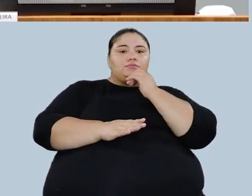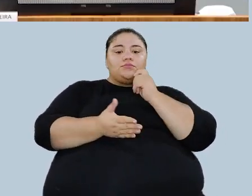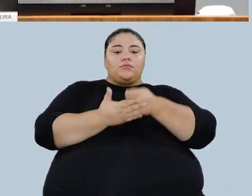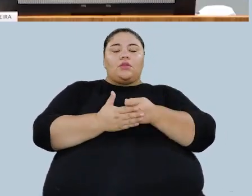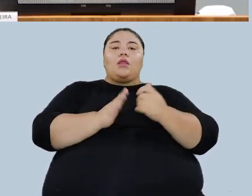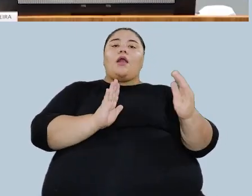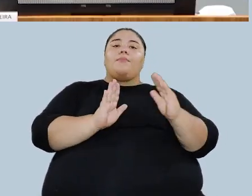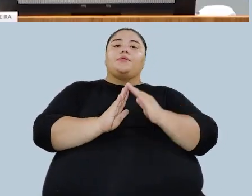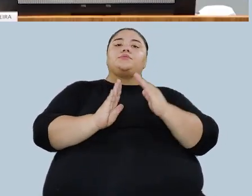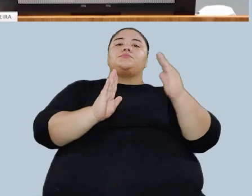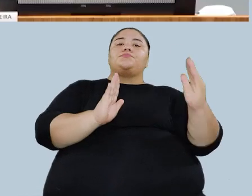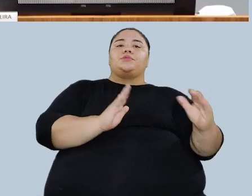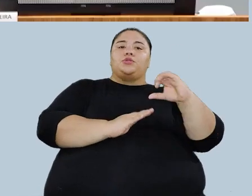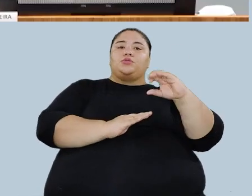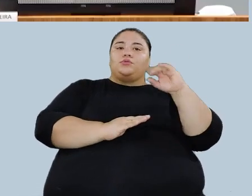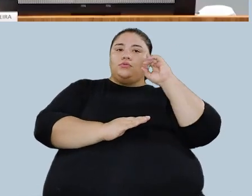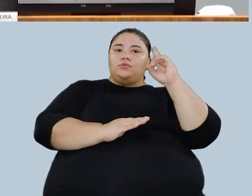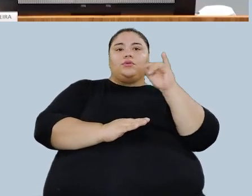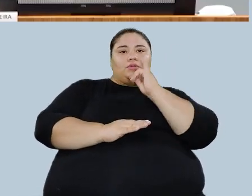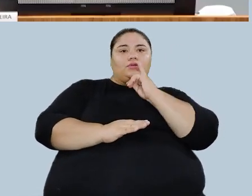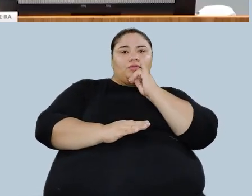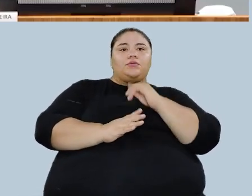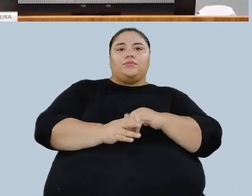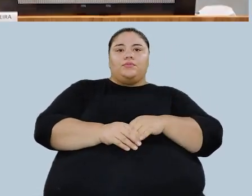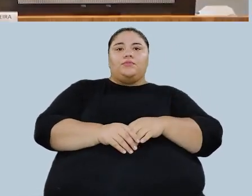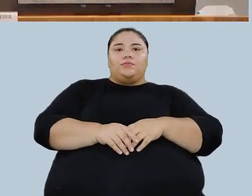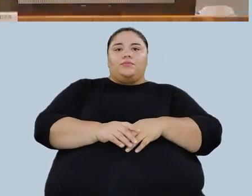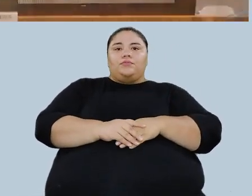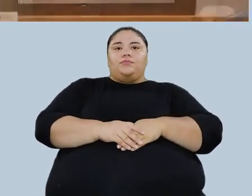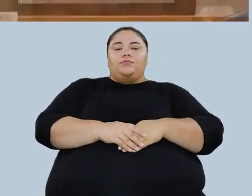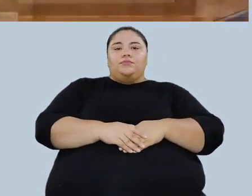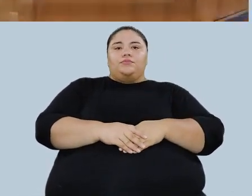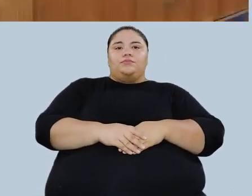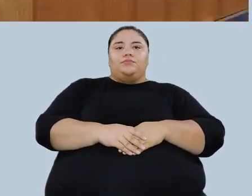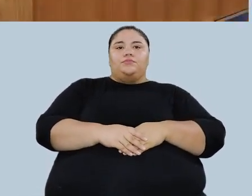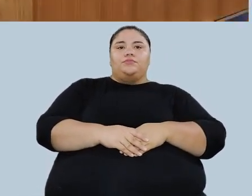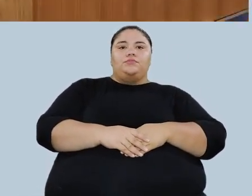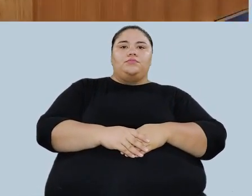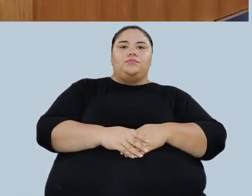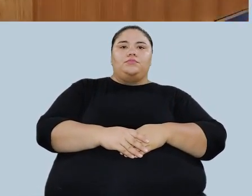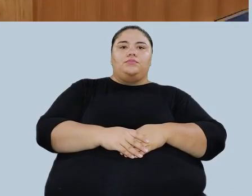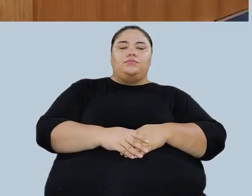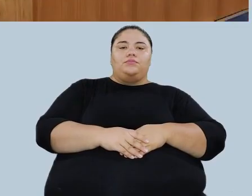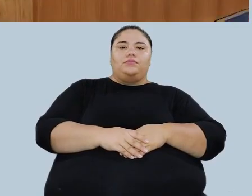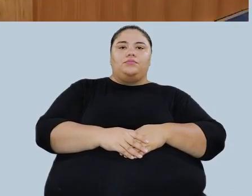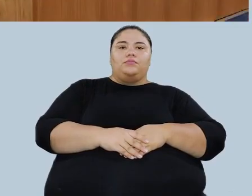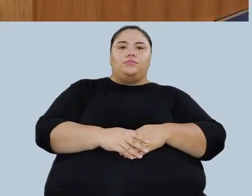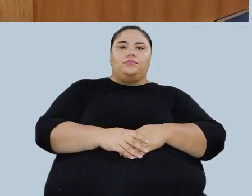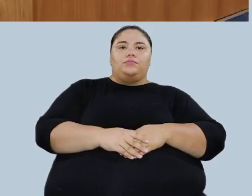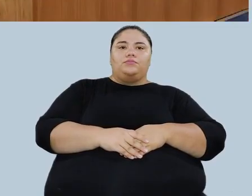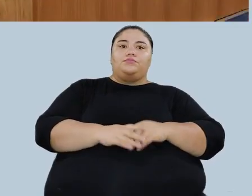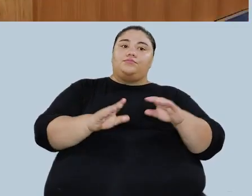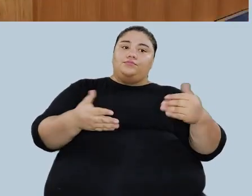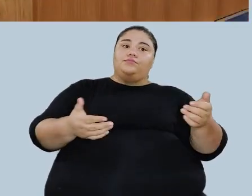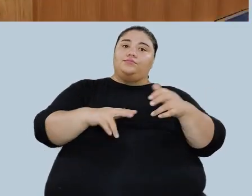prazo. 90 dias de tributo, um é a data da incidência, outro é a data do pagamento. Então, isso talvez tenha esse casamento. Assim. Exato.